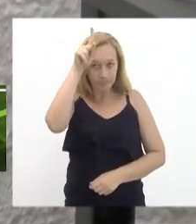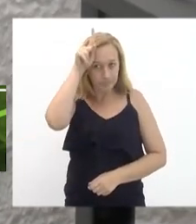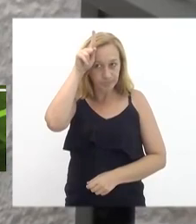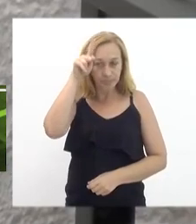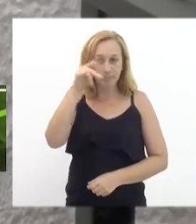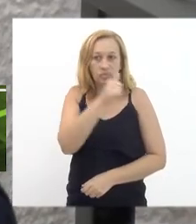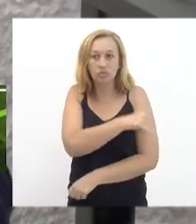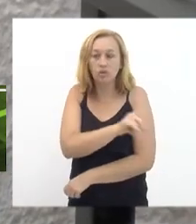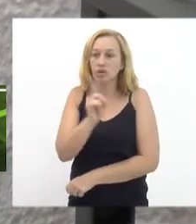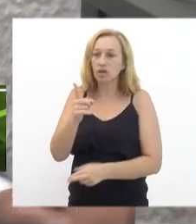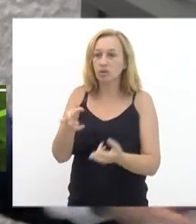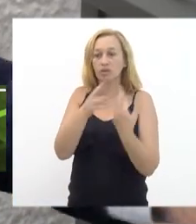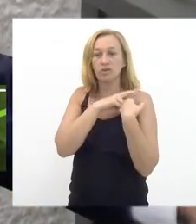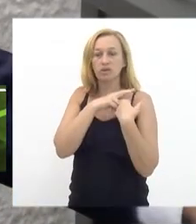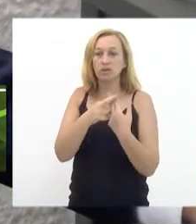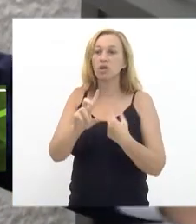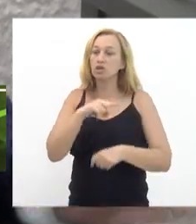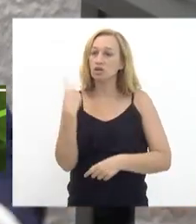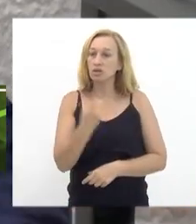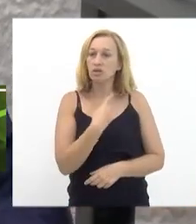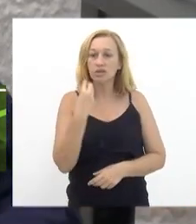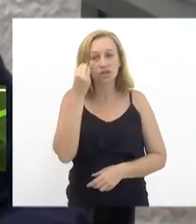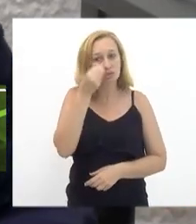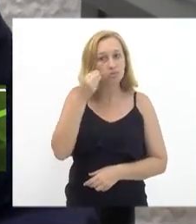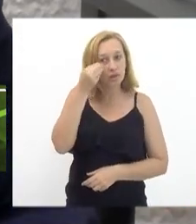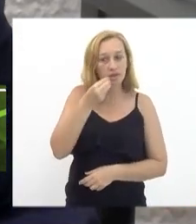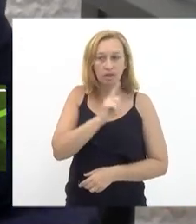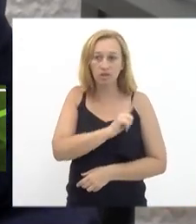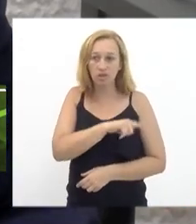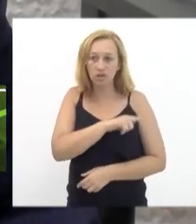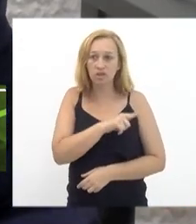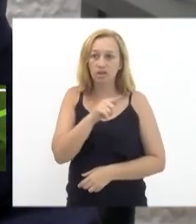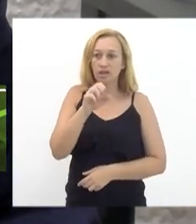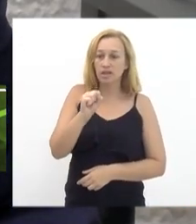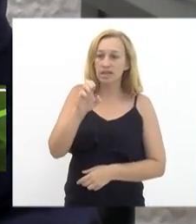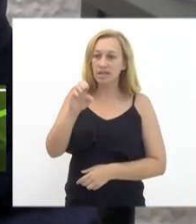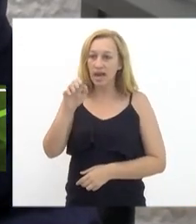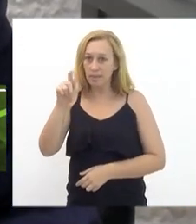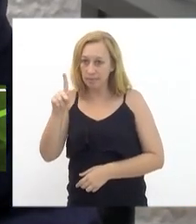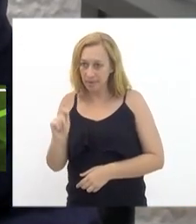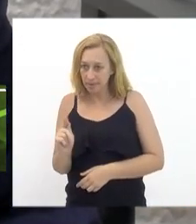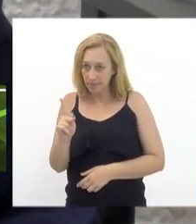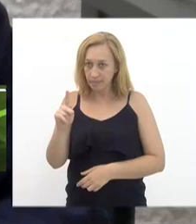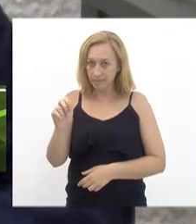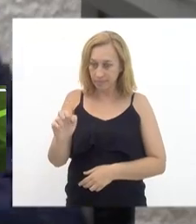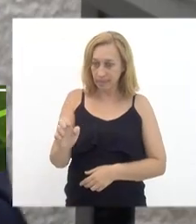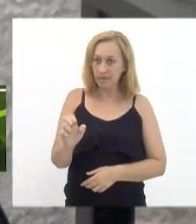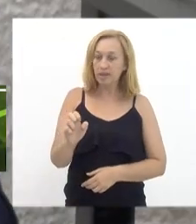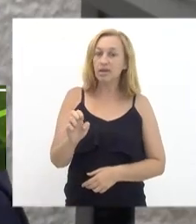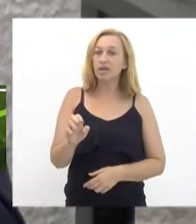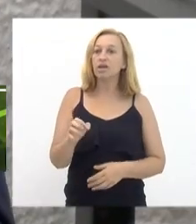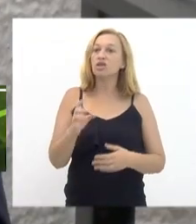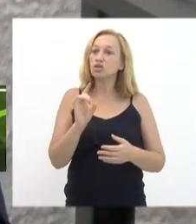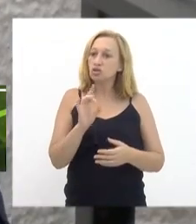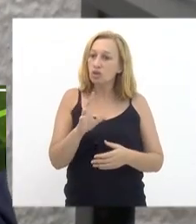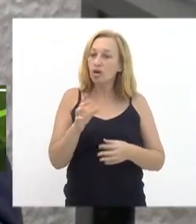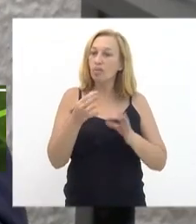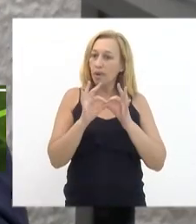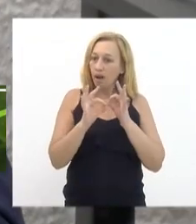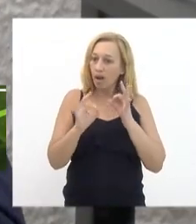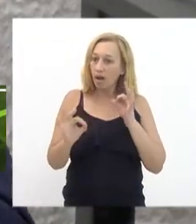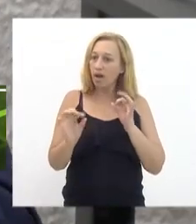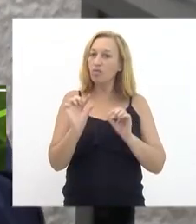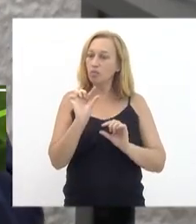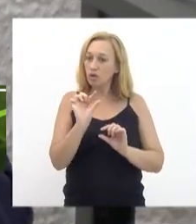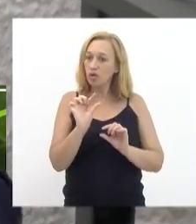assume nós vamos fazer um experimento da gestão ser feita pela c&a bom então eu só dei uma me alonguei